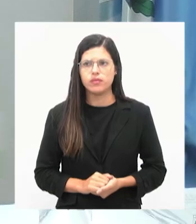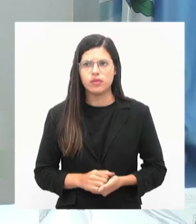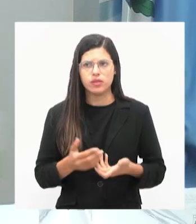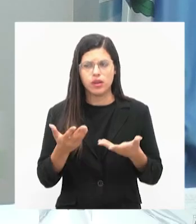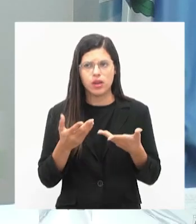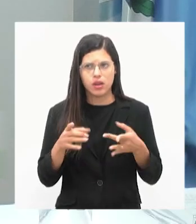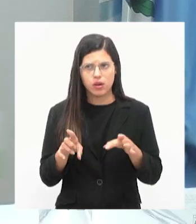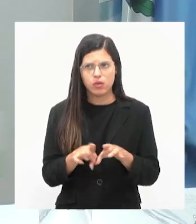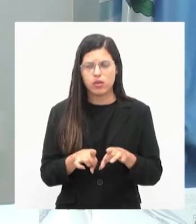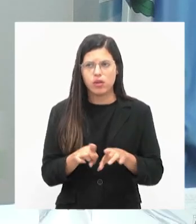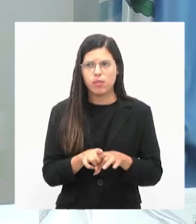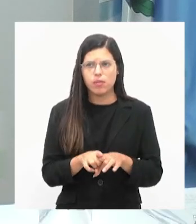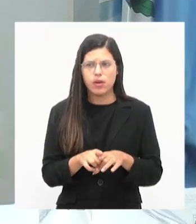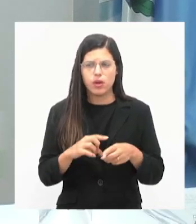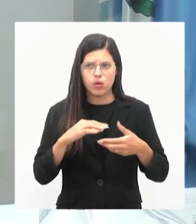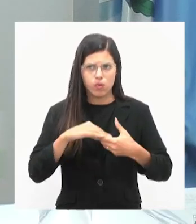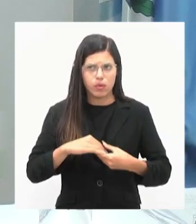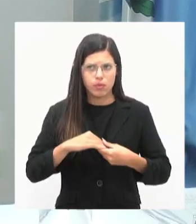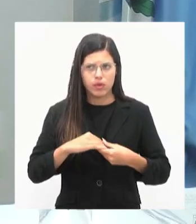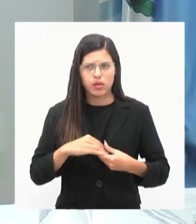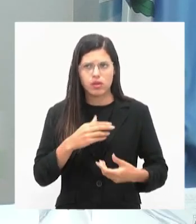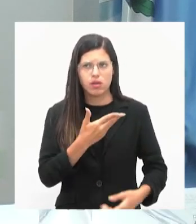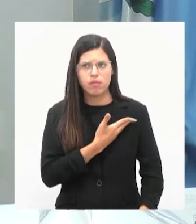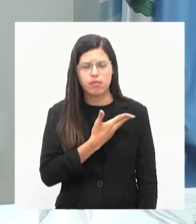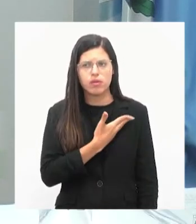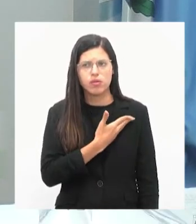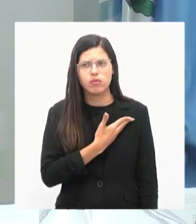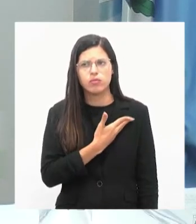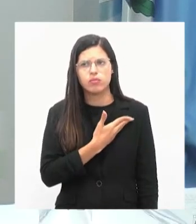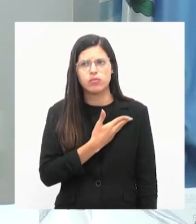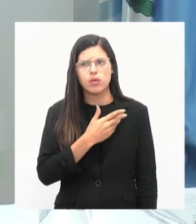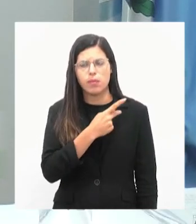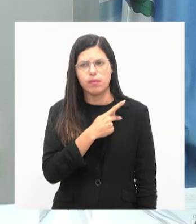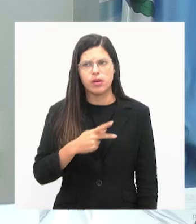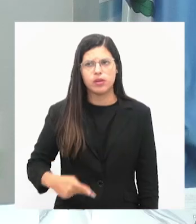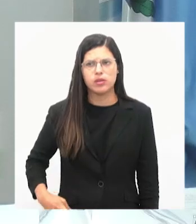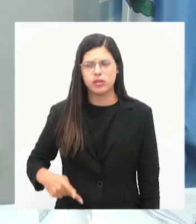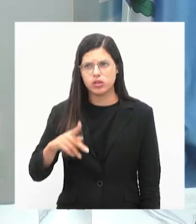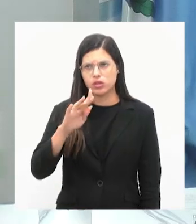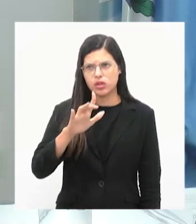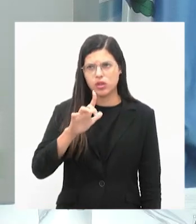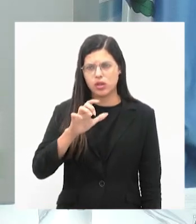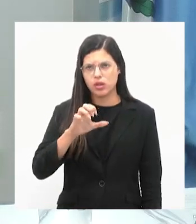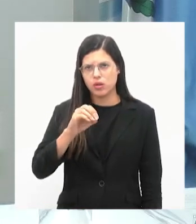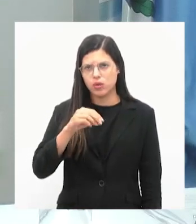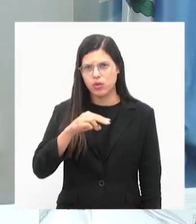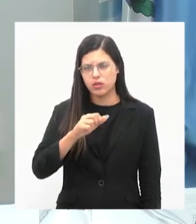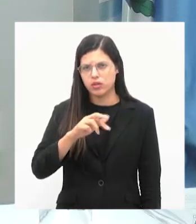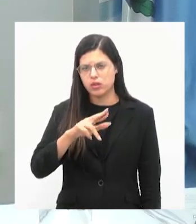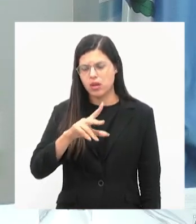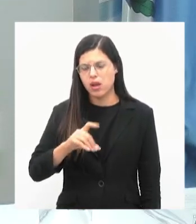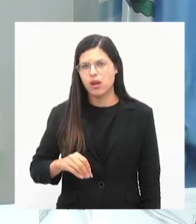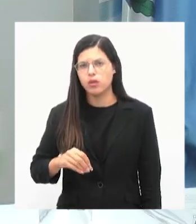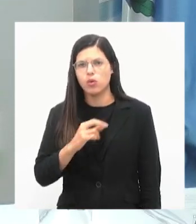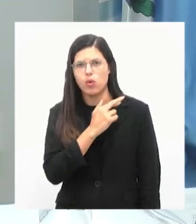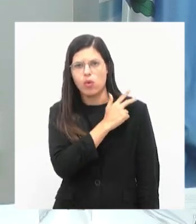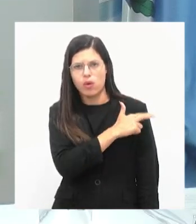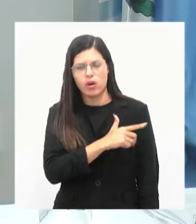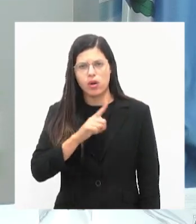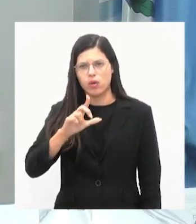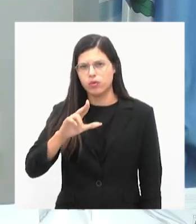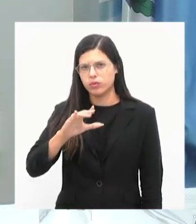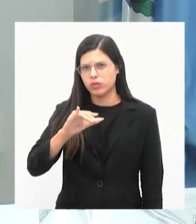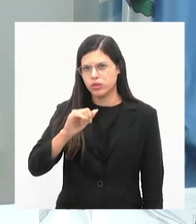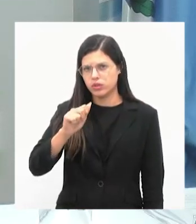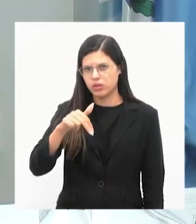quero saudar aqui nossos amigos, o presidente Leonardo Matias do Detro, Coronel Luciano, Deixa eu ver quem mais